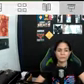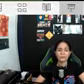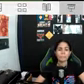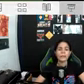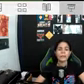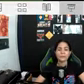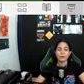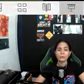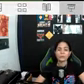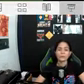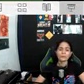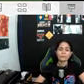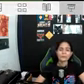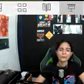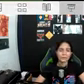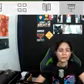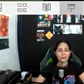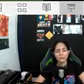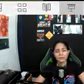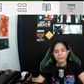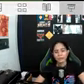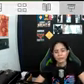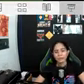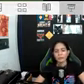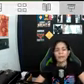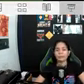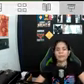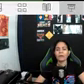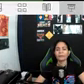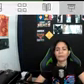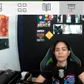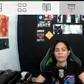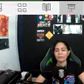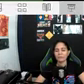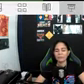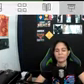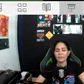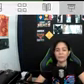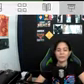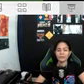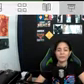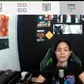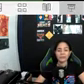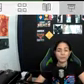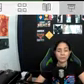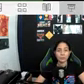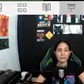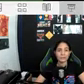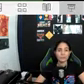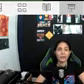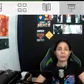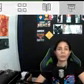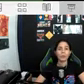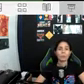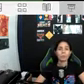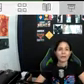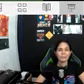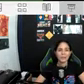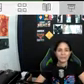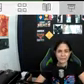sendo feitos. Então, quando nem o paciente, nem o investigador sabe qual é o tratamento que receberam, a gente diz que temos um